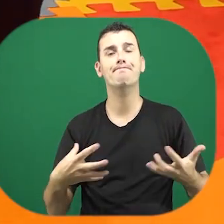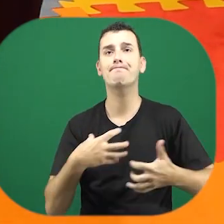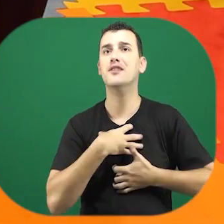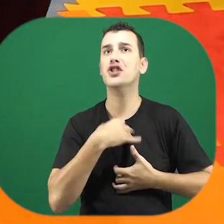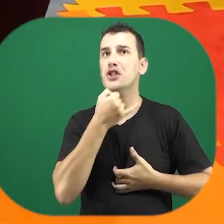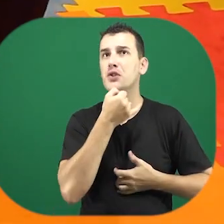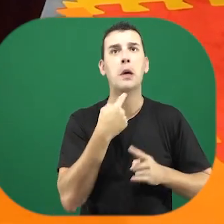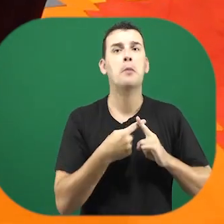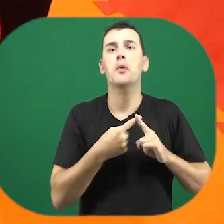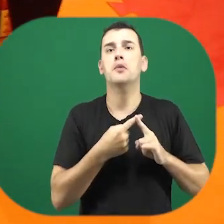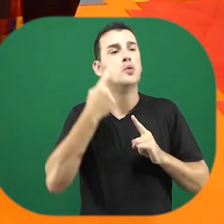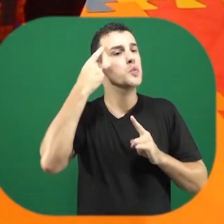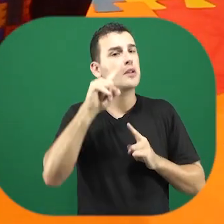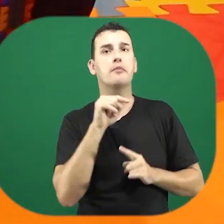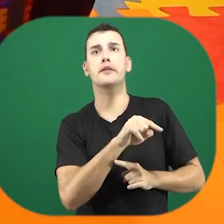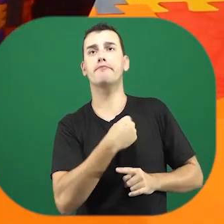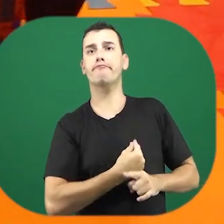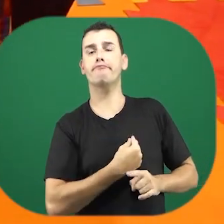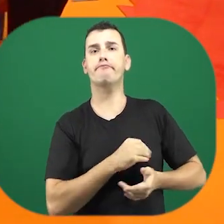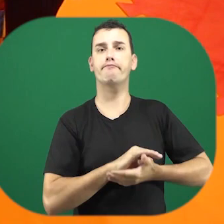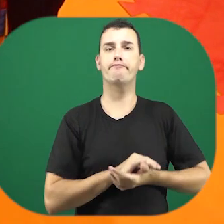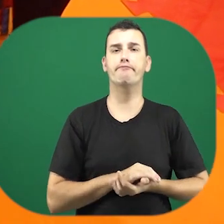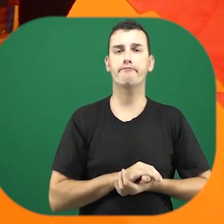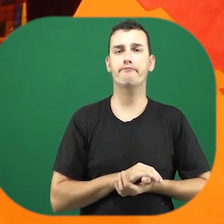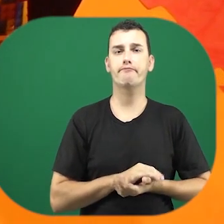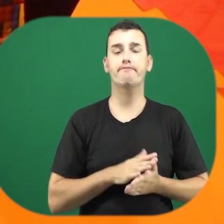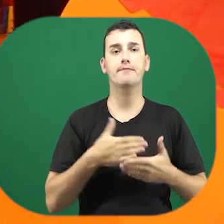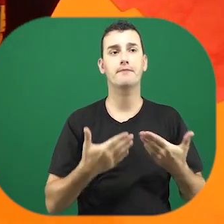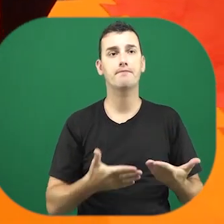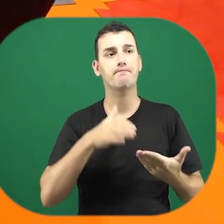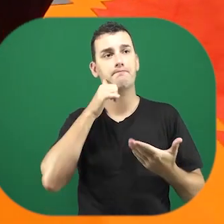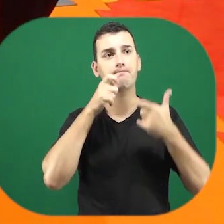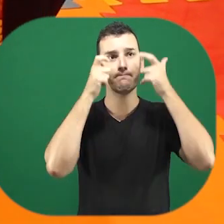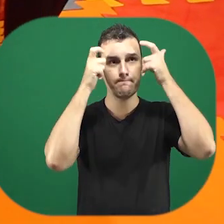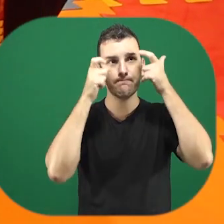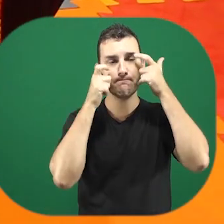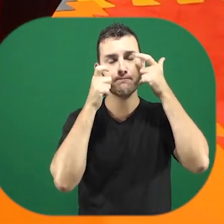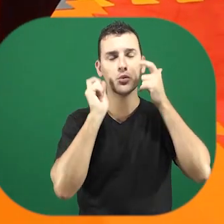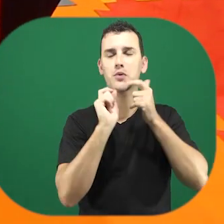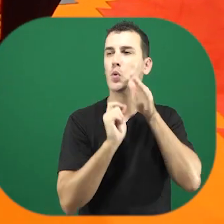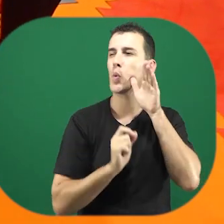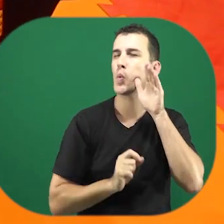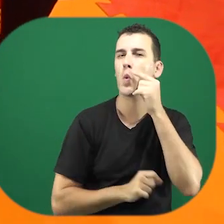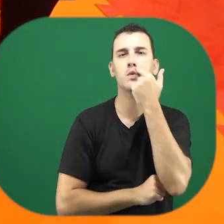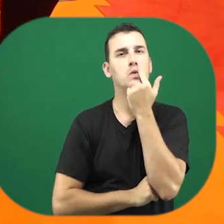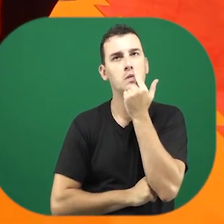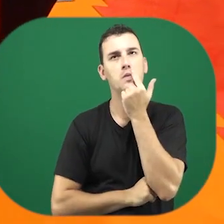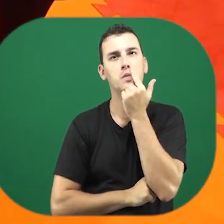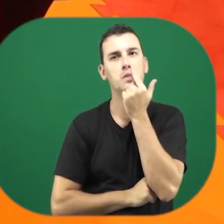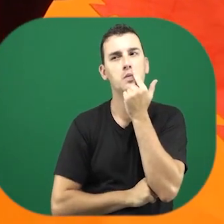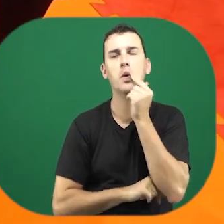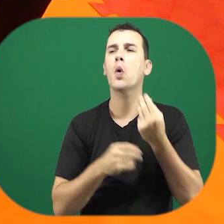nem sabia da sua existência. Então, a princesinha, ela ficava cada vez mais curiosa para saber sobre a vida